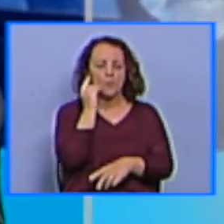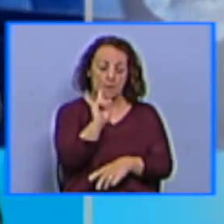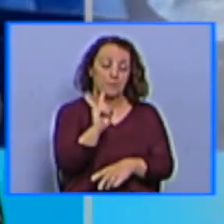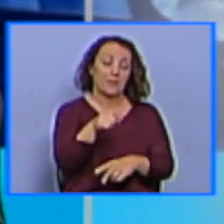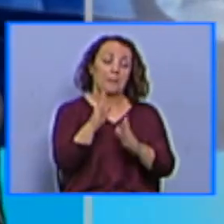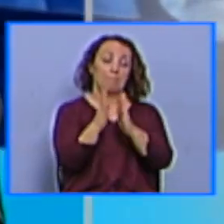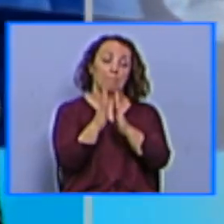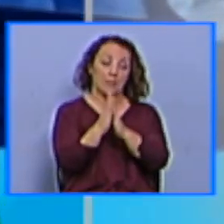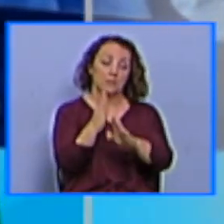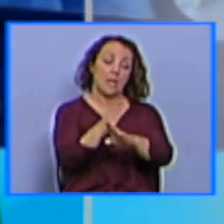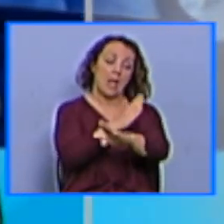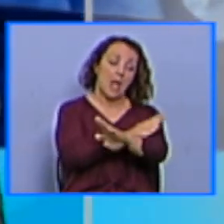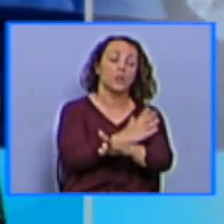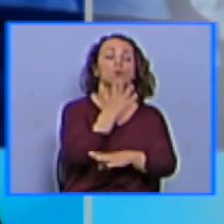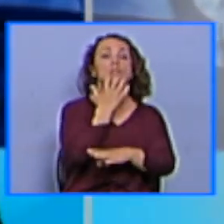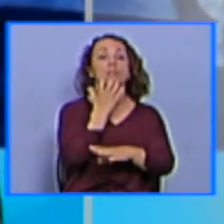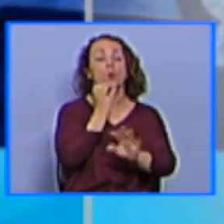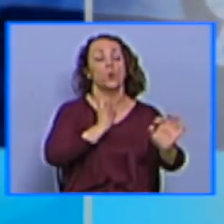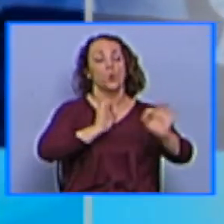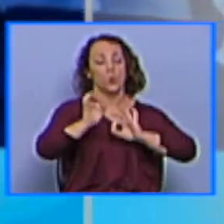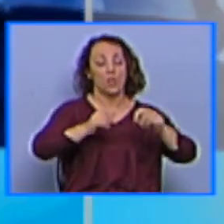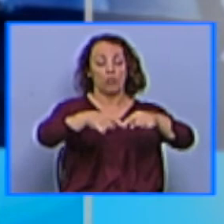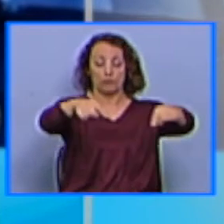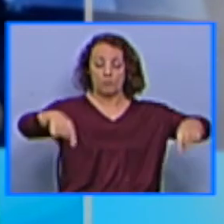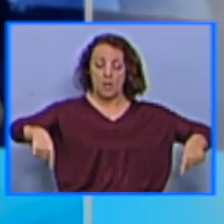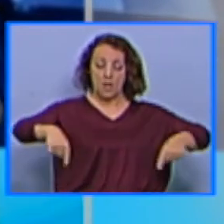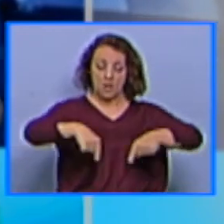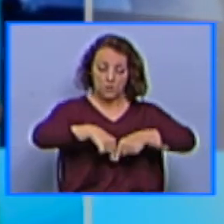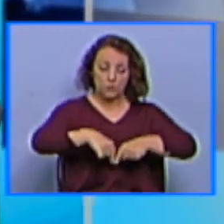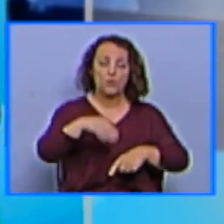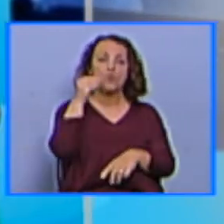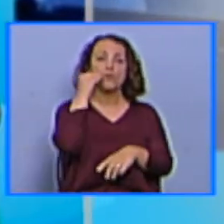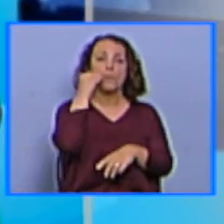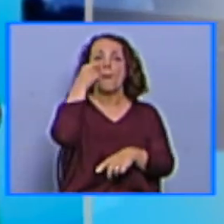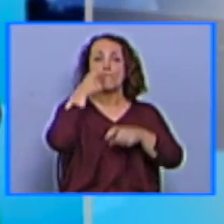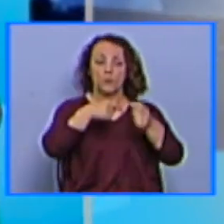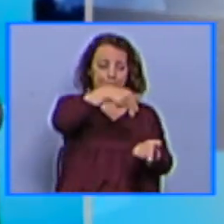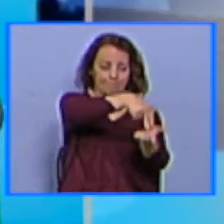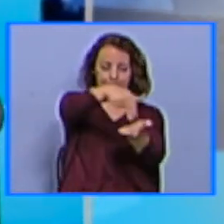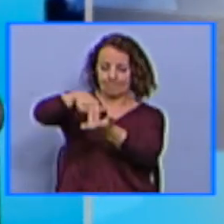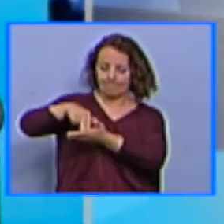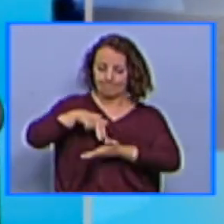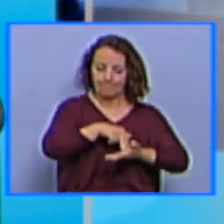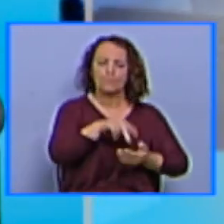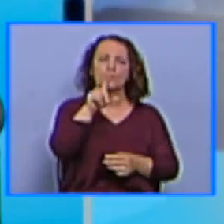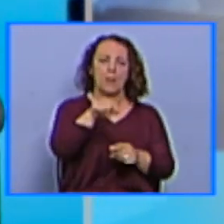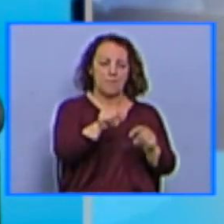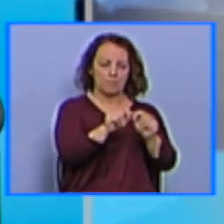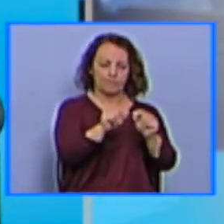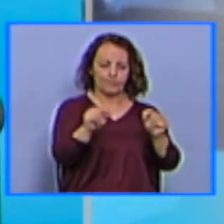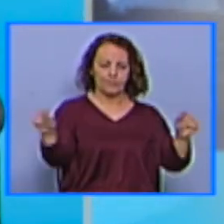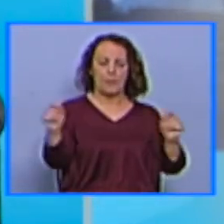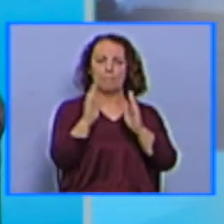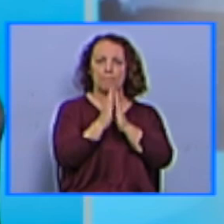da Eucaristia, todos os cuidados nos espaços, nas celebrações, das pessoas que estarão, também durante a celebração da